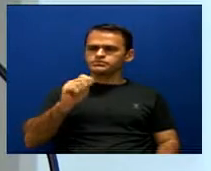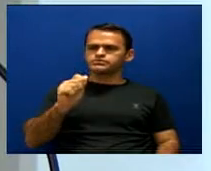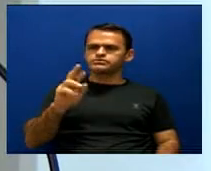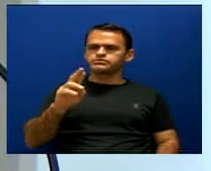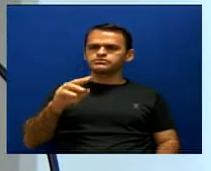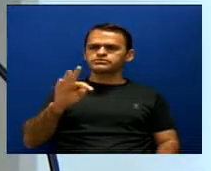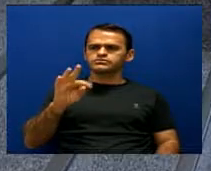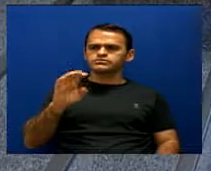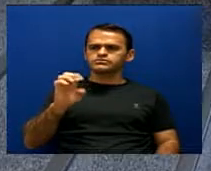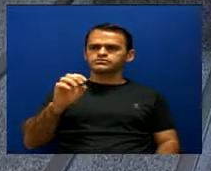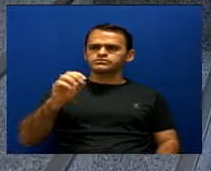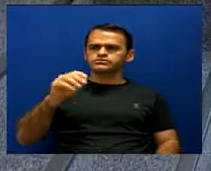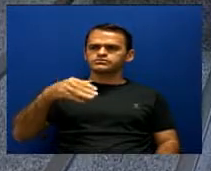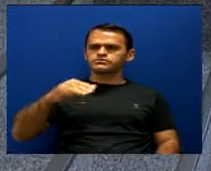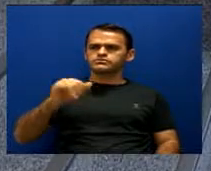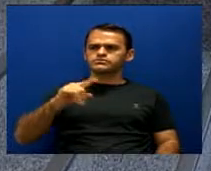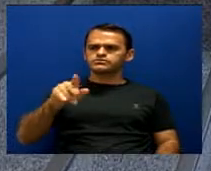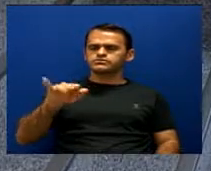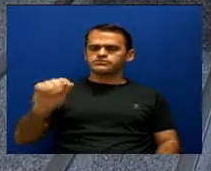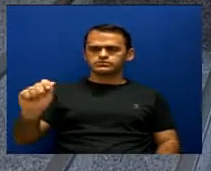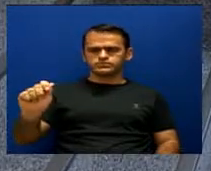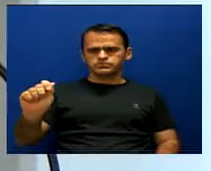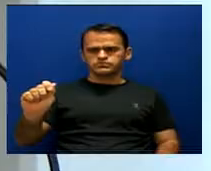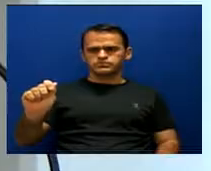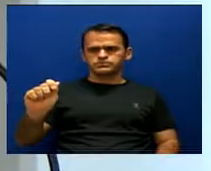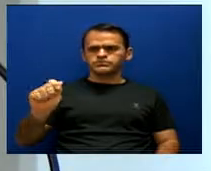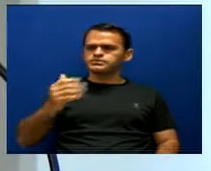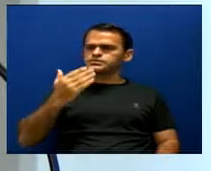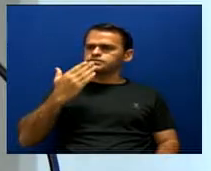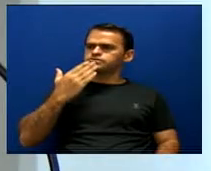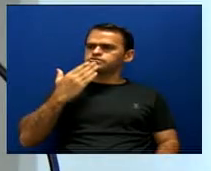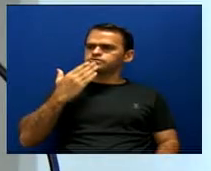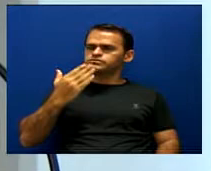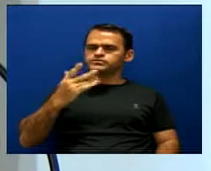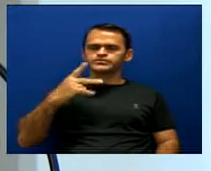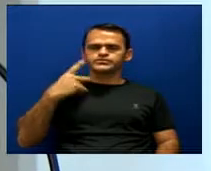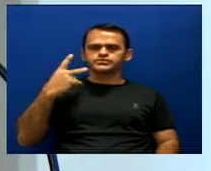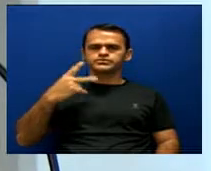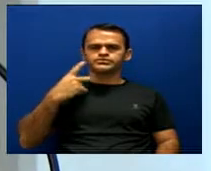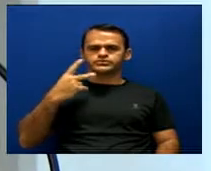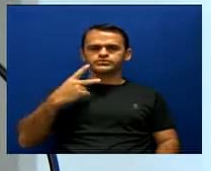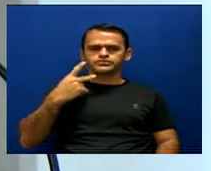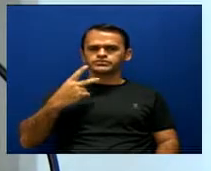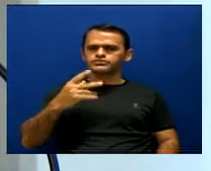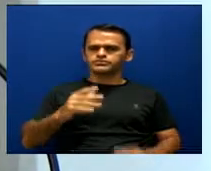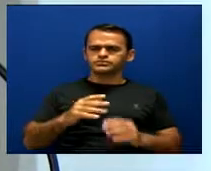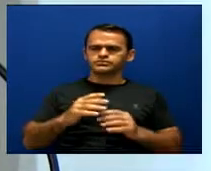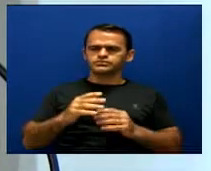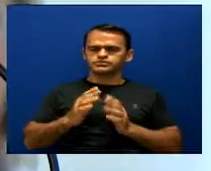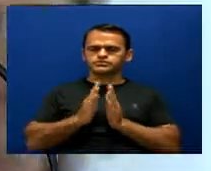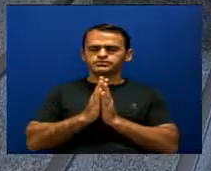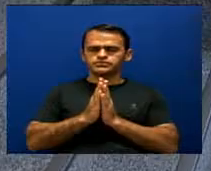por favor. Artemísia, eu gostaria de pedir aos vereadores... No final, a Artemísia estará